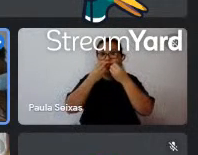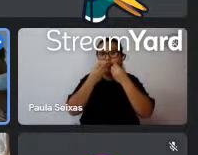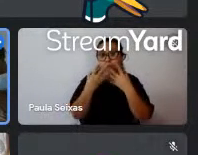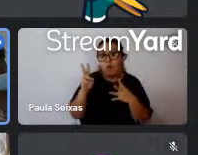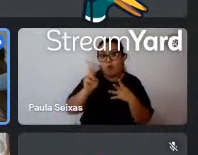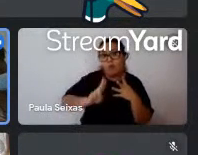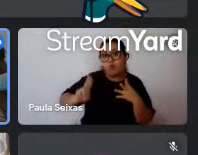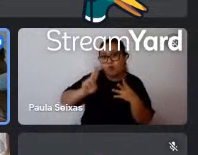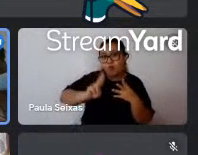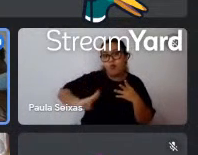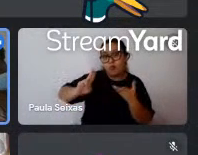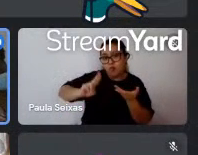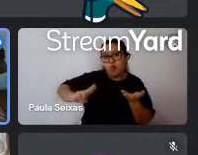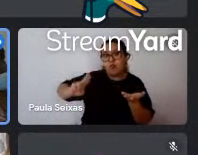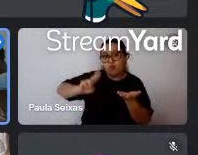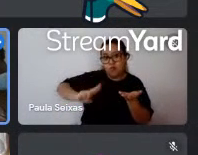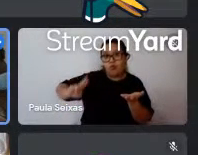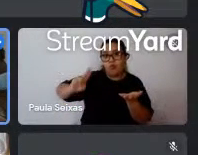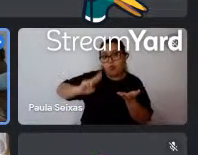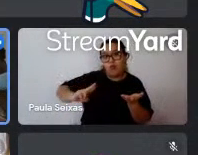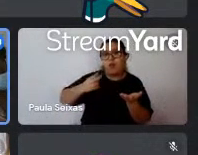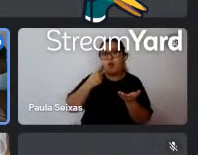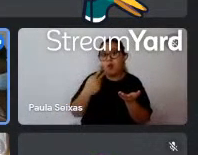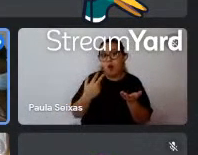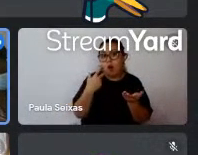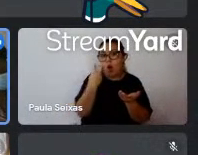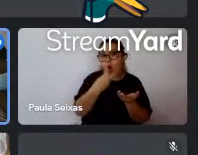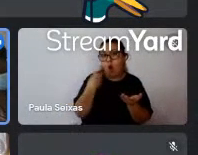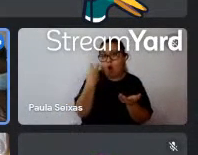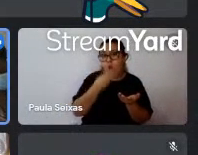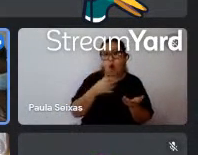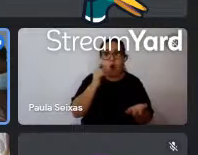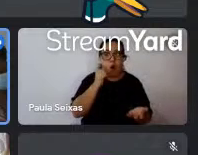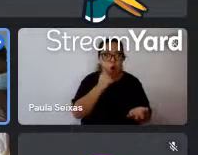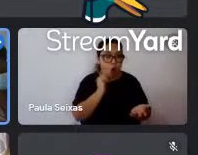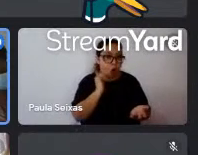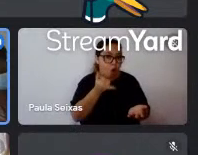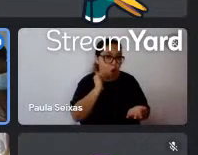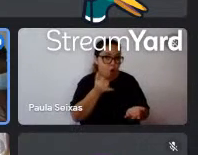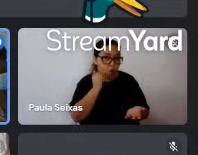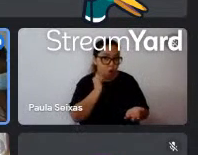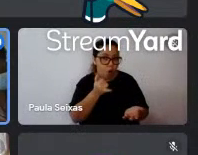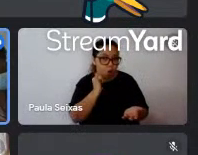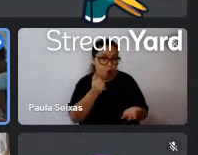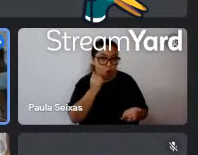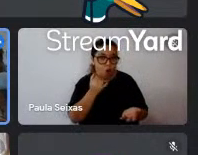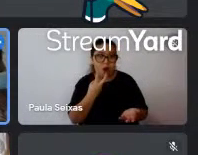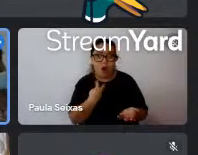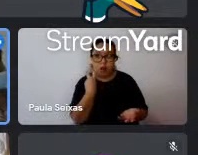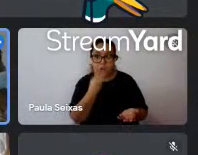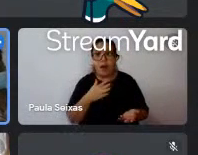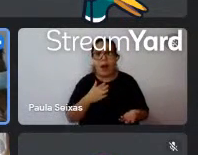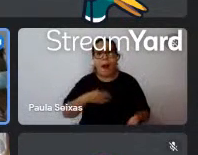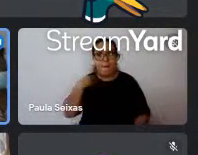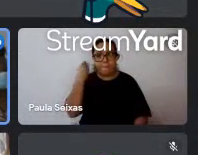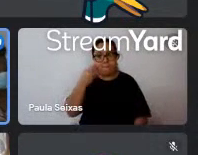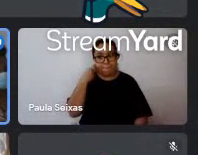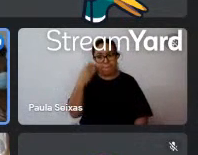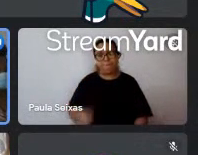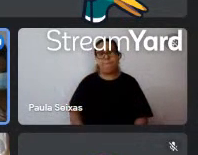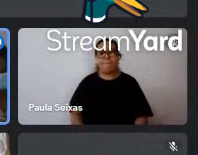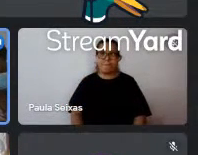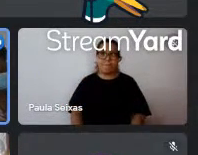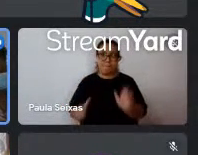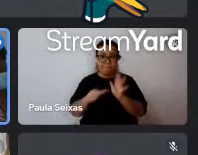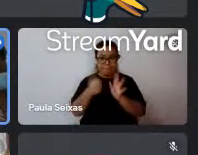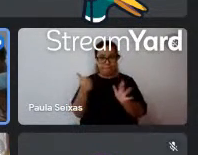corpos de contos tradicionais orais, certo? Que foi a experiência que eu tive. Primeira coisa,